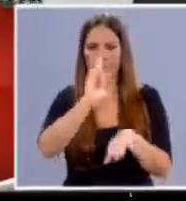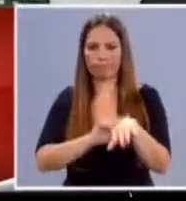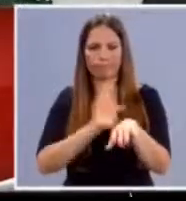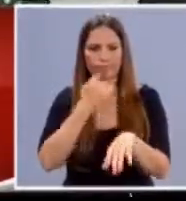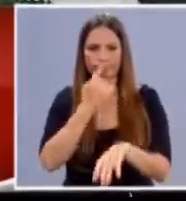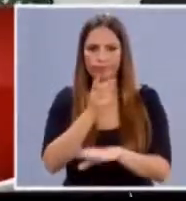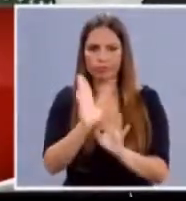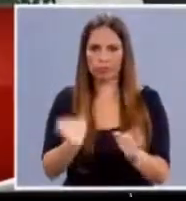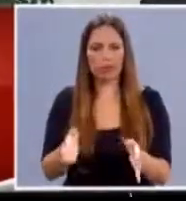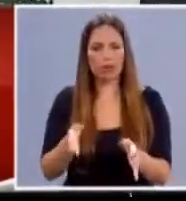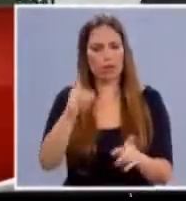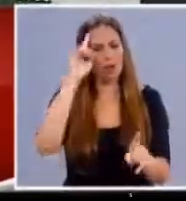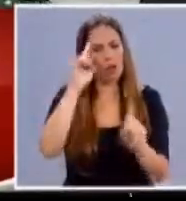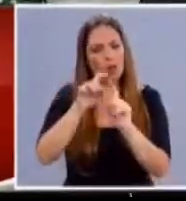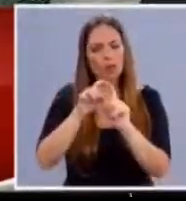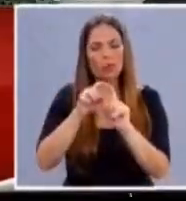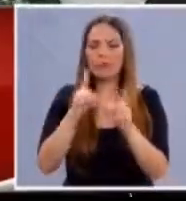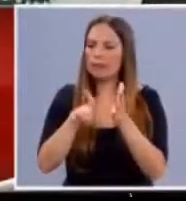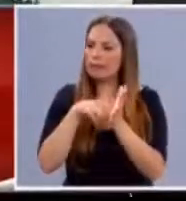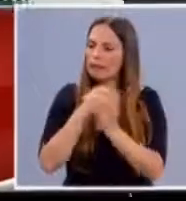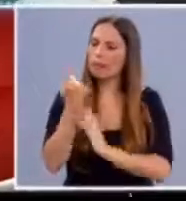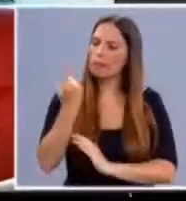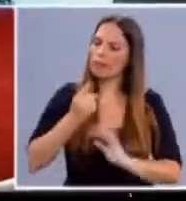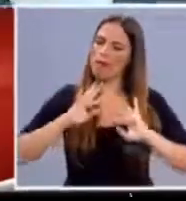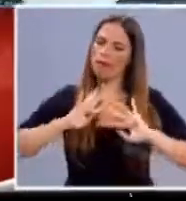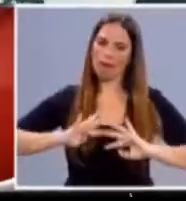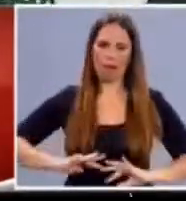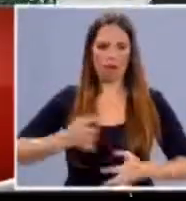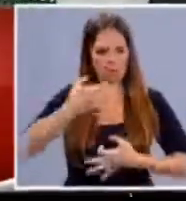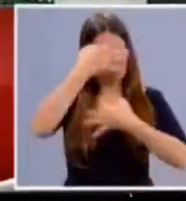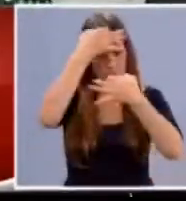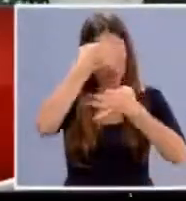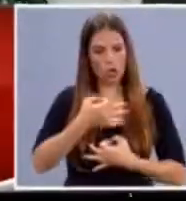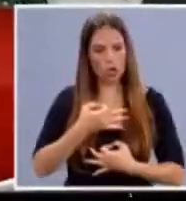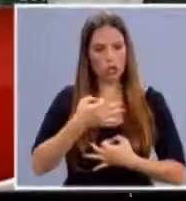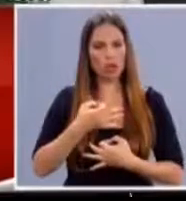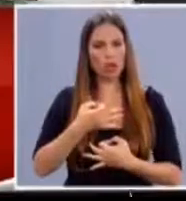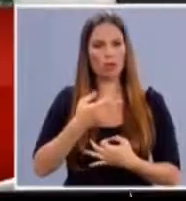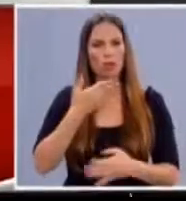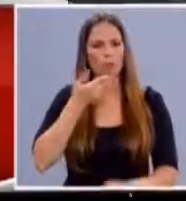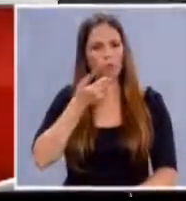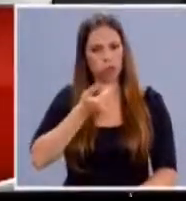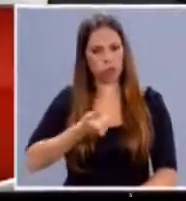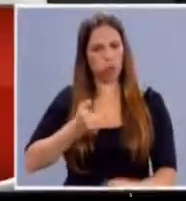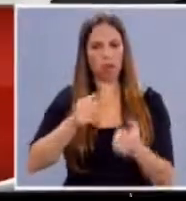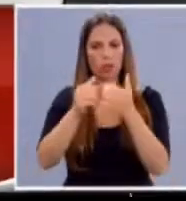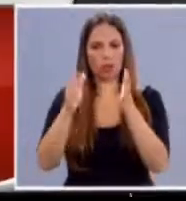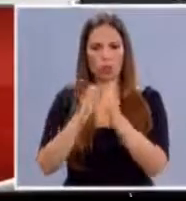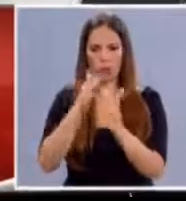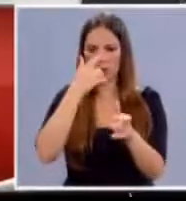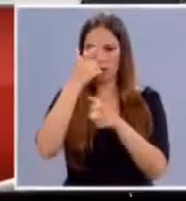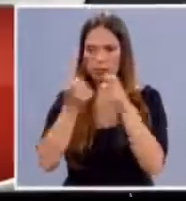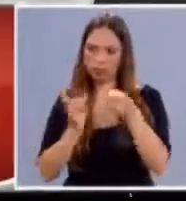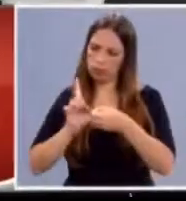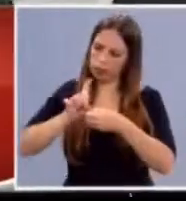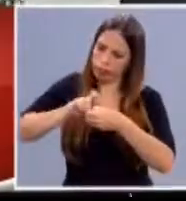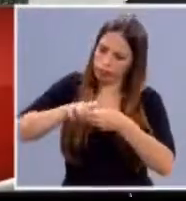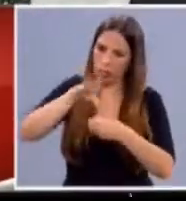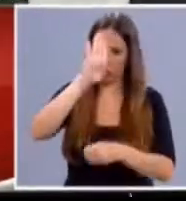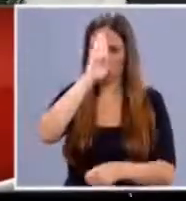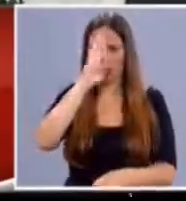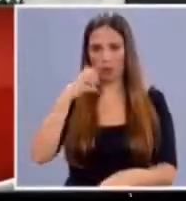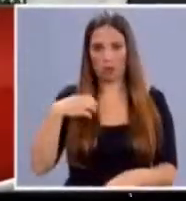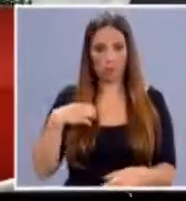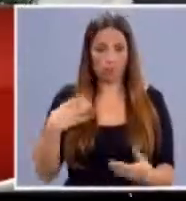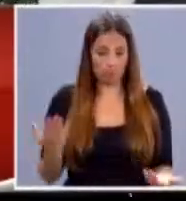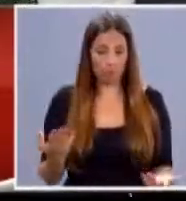com serenidade, com elevação, com muita competência de cada um e de todos os sócios do Sporting Clube Portugal, para